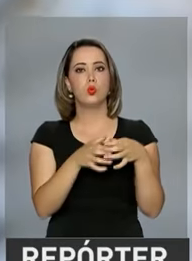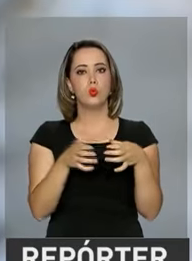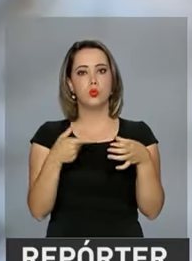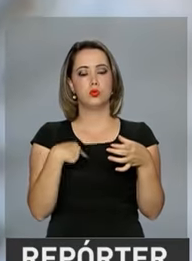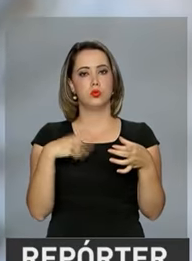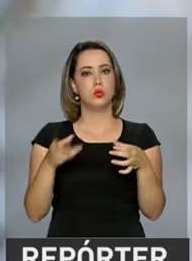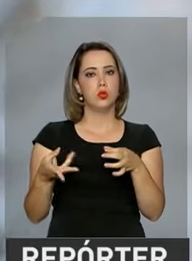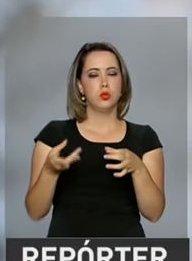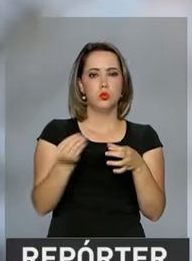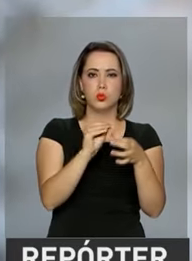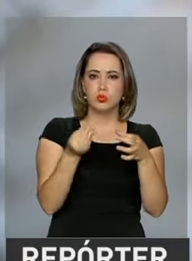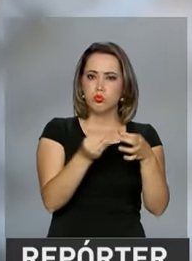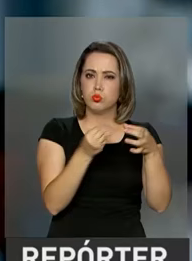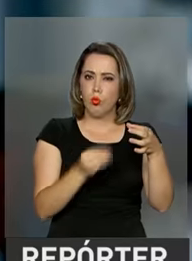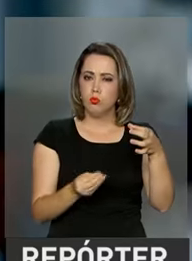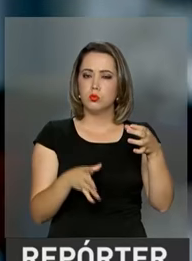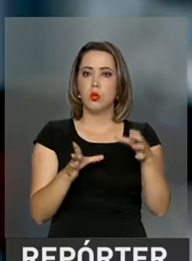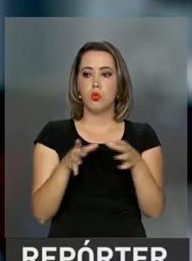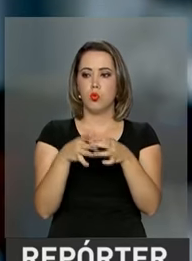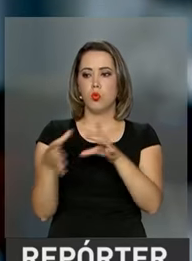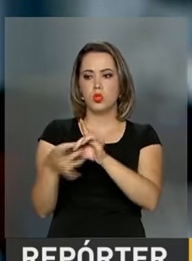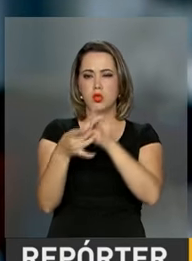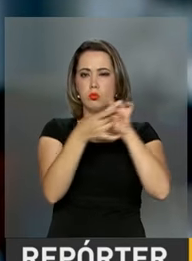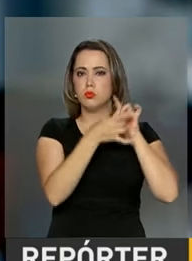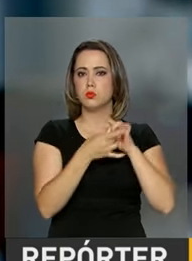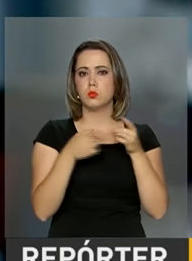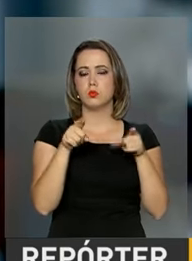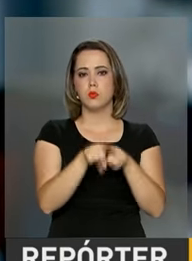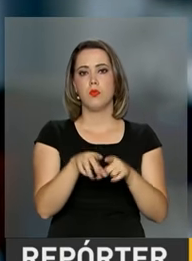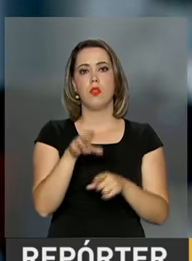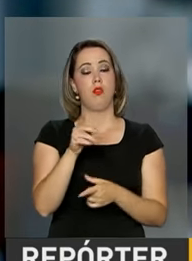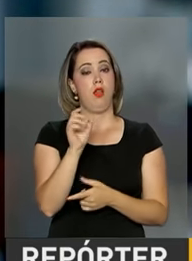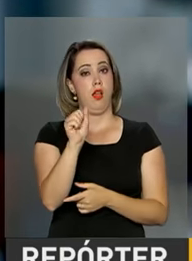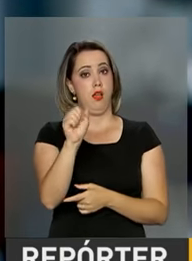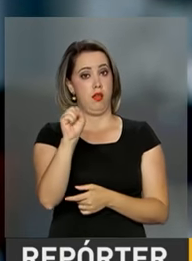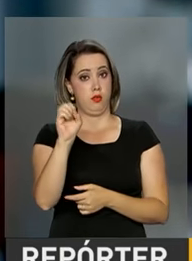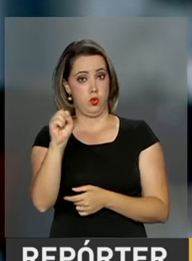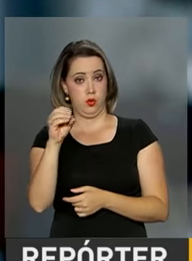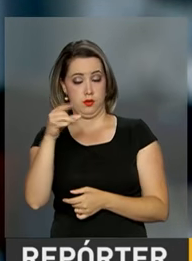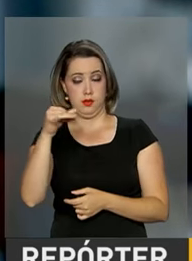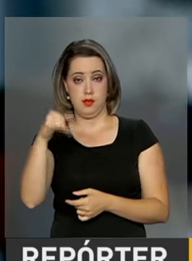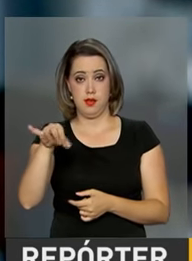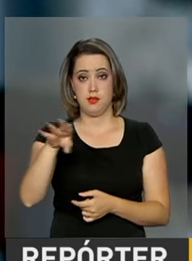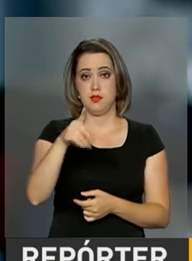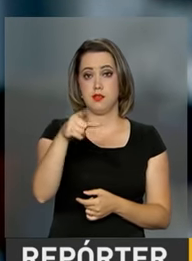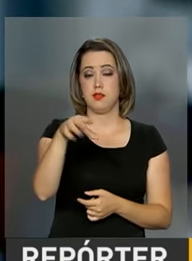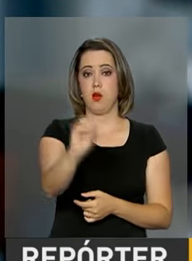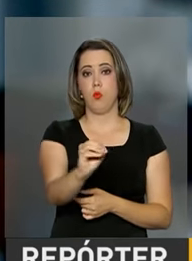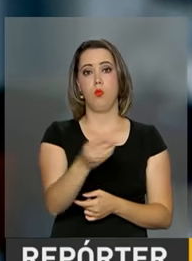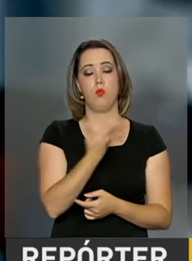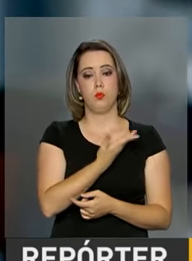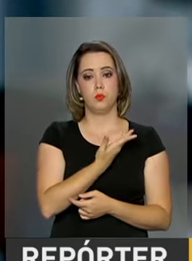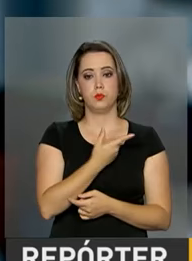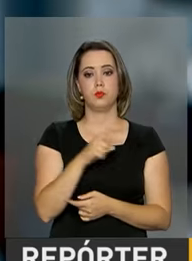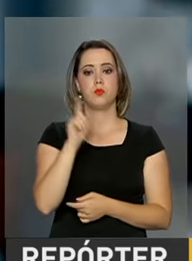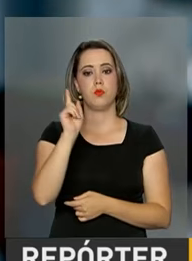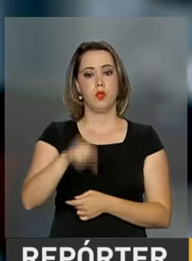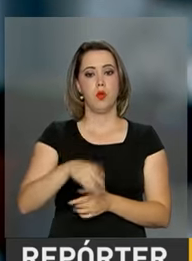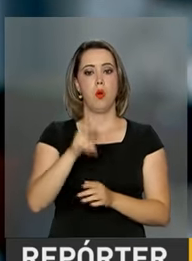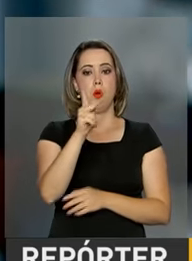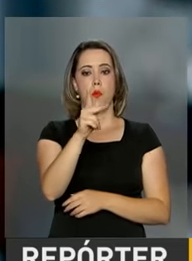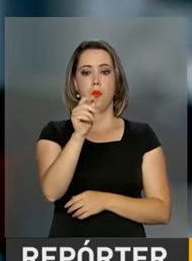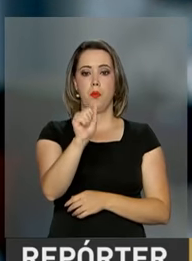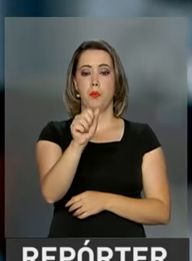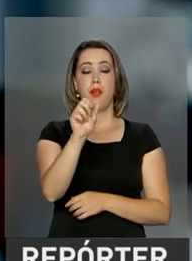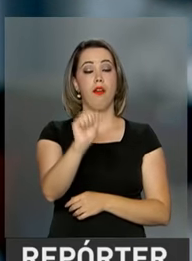o programa de aquisição de alimentos. A UPA foi de muito importante para a nossa família, porque a gente até